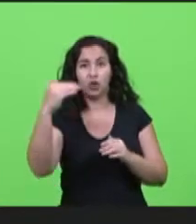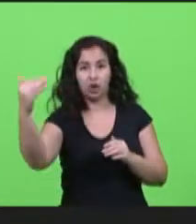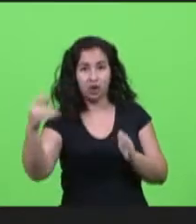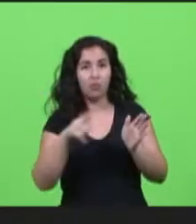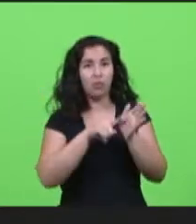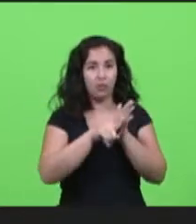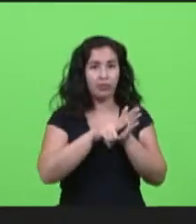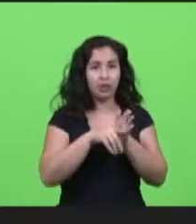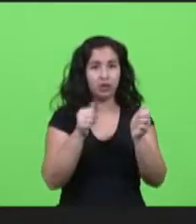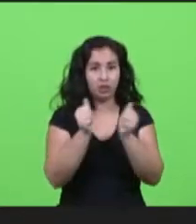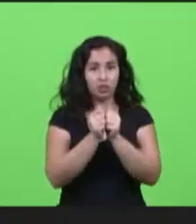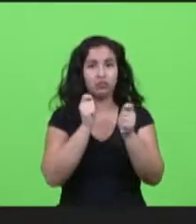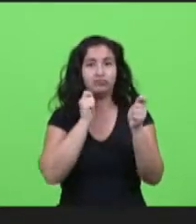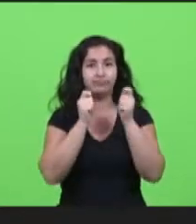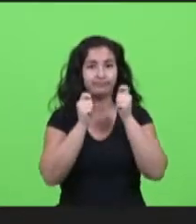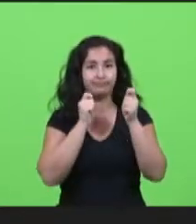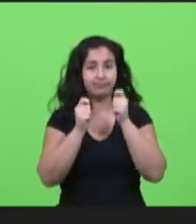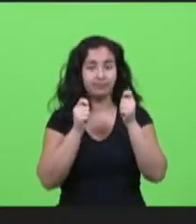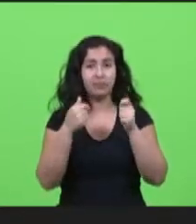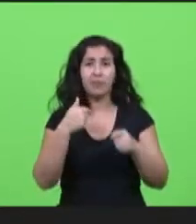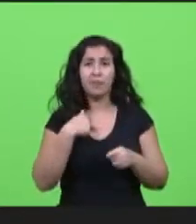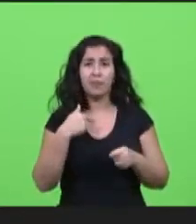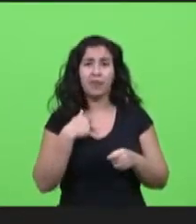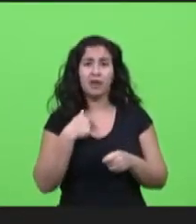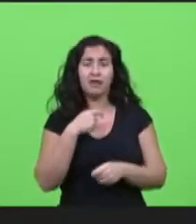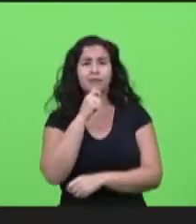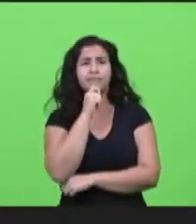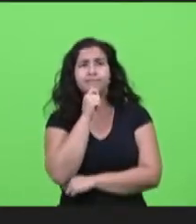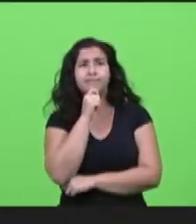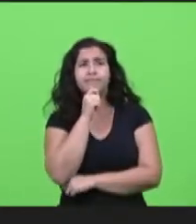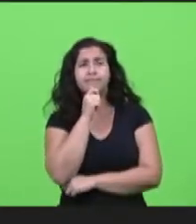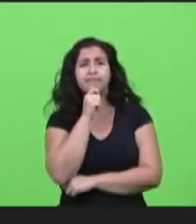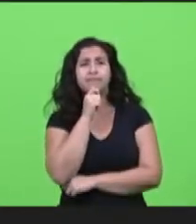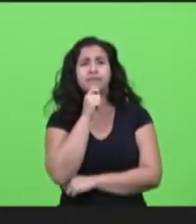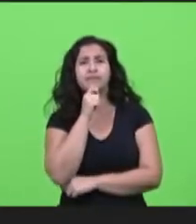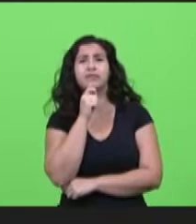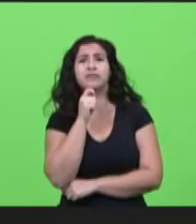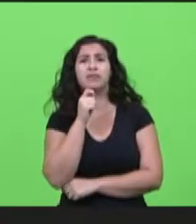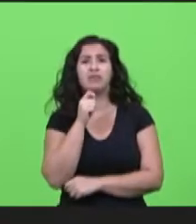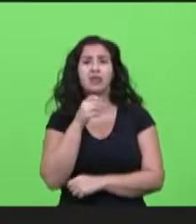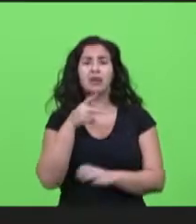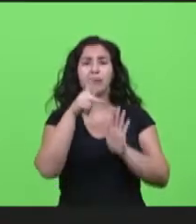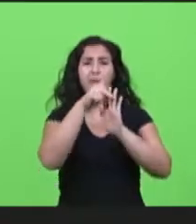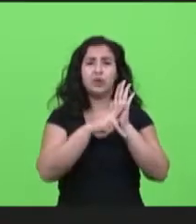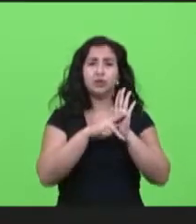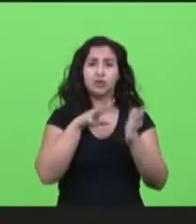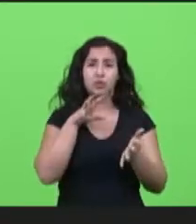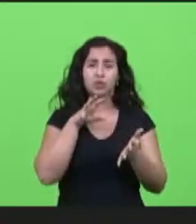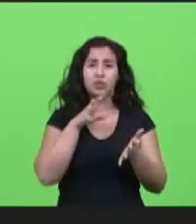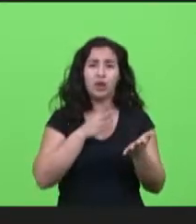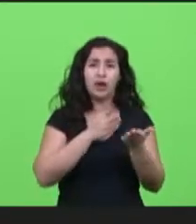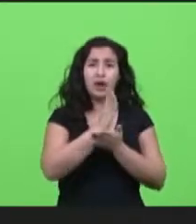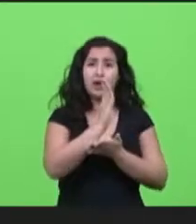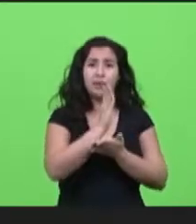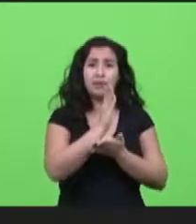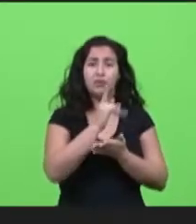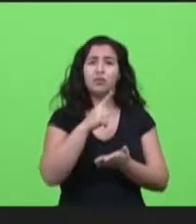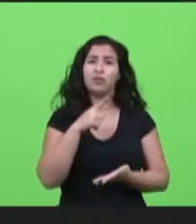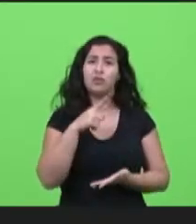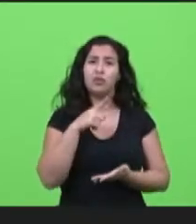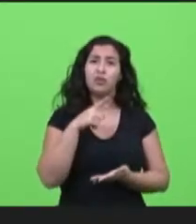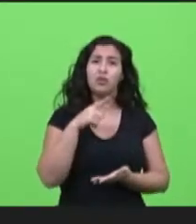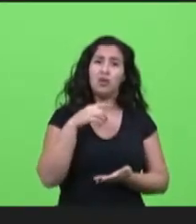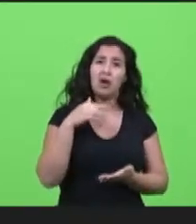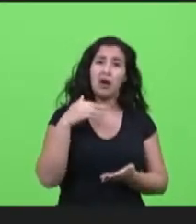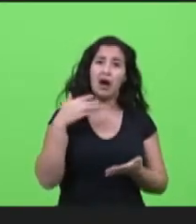assessoria, eu tenho dúvida se algum projeto que nós aprovamos desde o início da pandemia até agora foi,